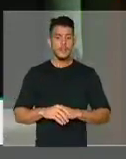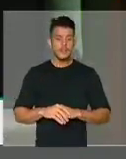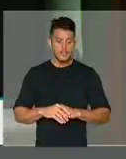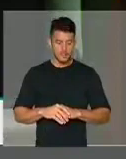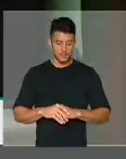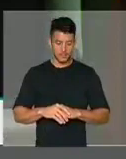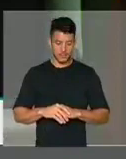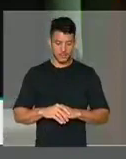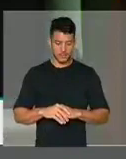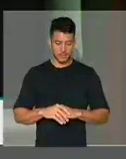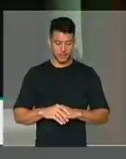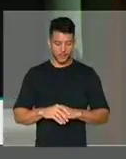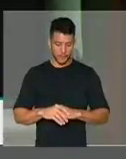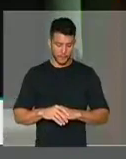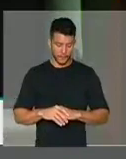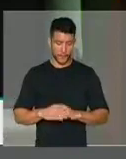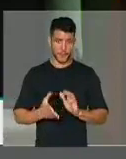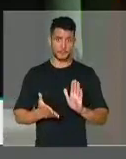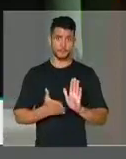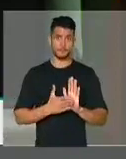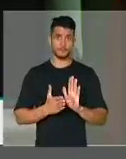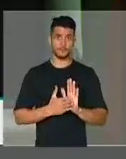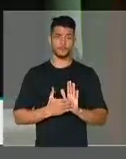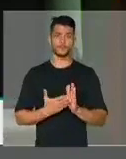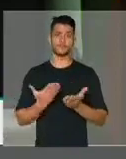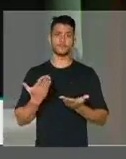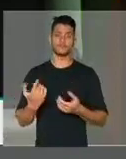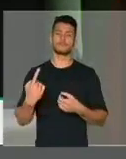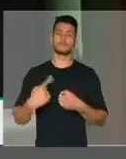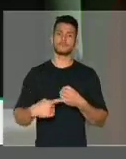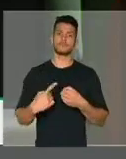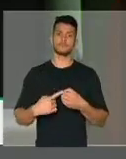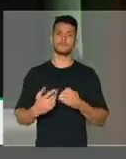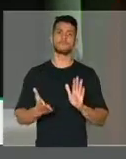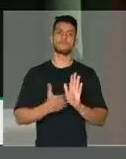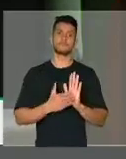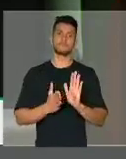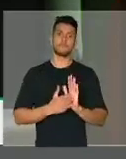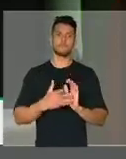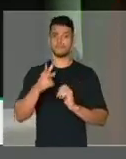muito honra os barra-roxenses. Parabéns, Barra do Rocha, parabéns, professor Léo.